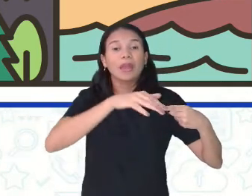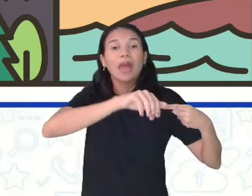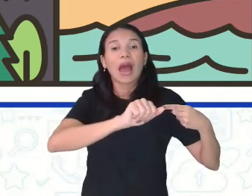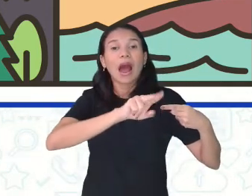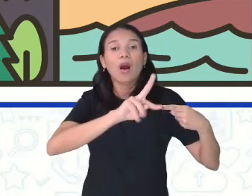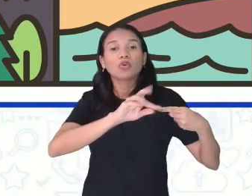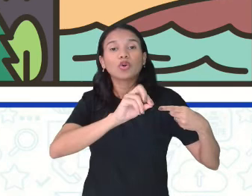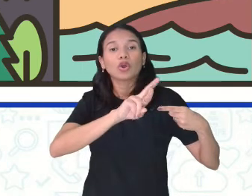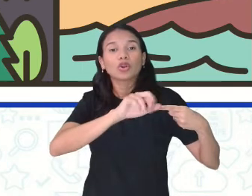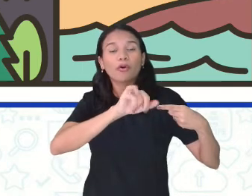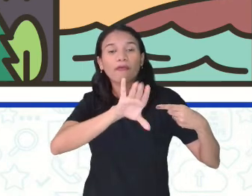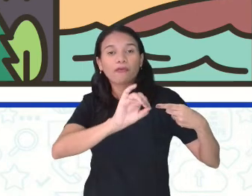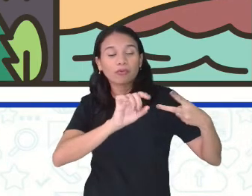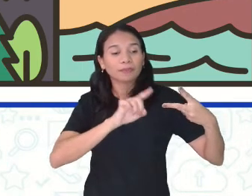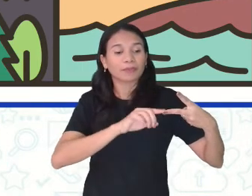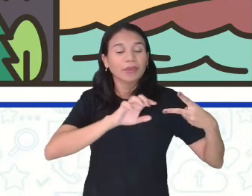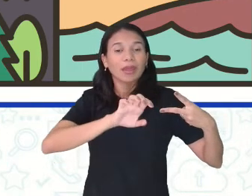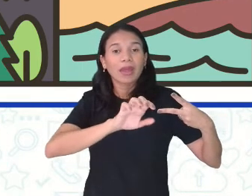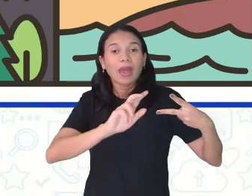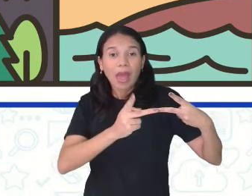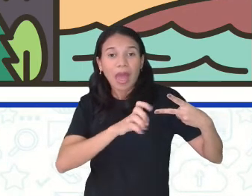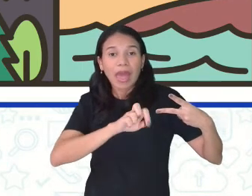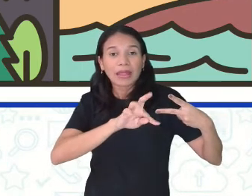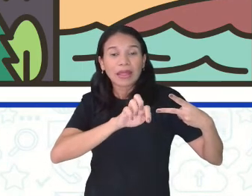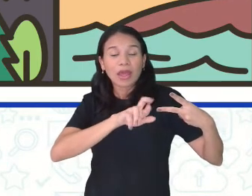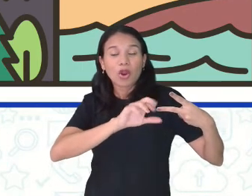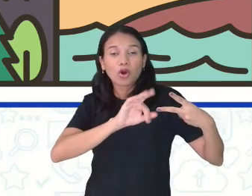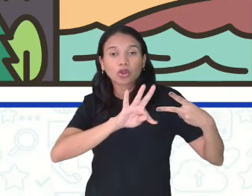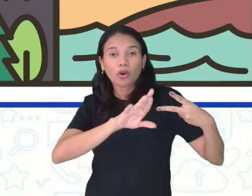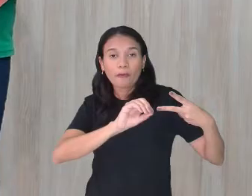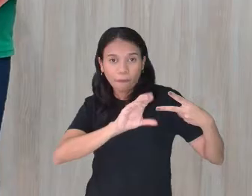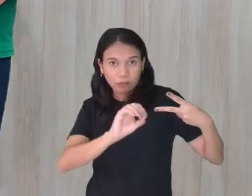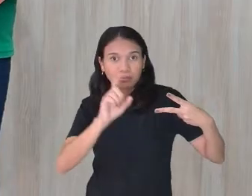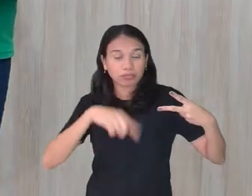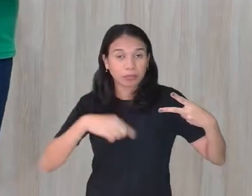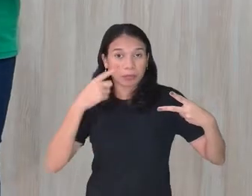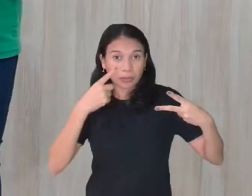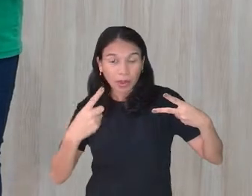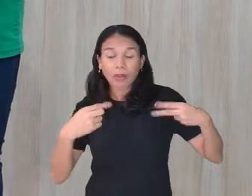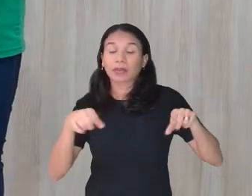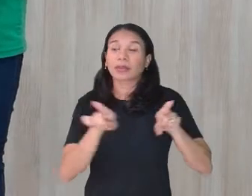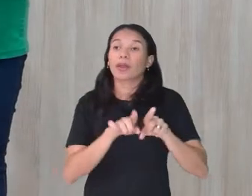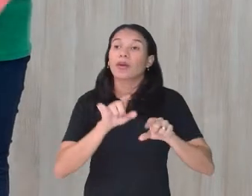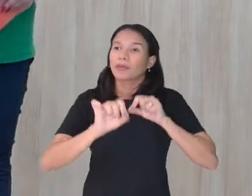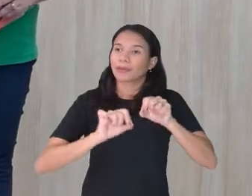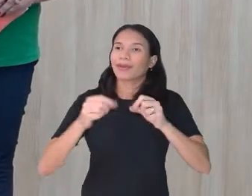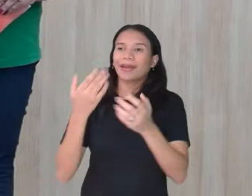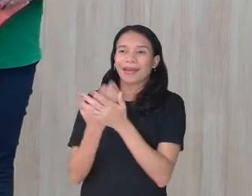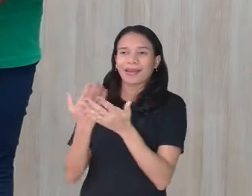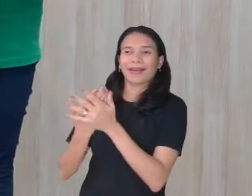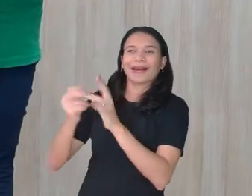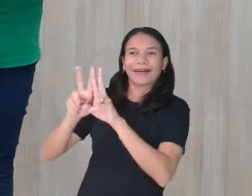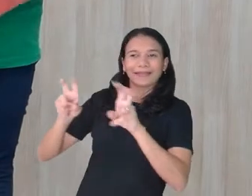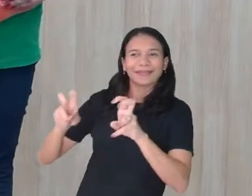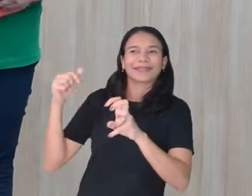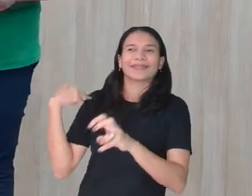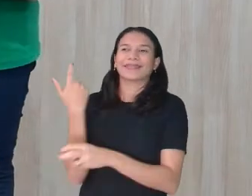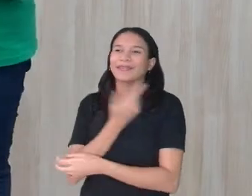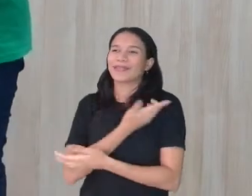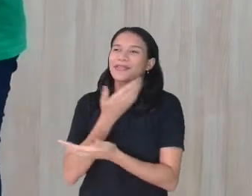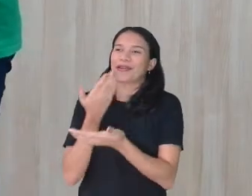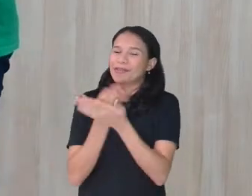os heterótrofos. Os autótrofos, também trabalhando aí a questão do prefixo, que é assunto de uma aula que nós vamos ainda